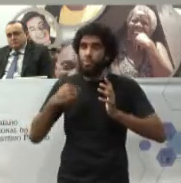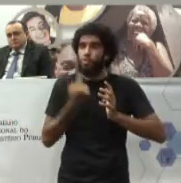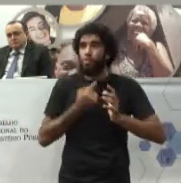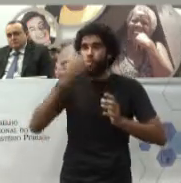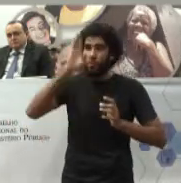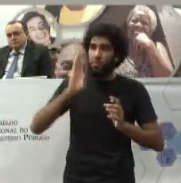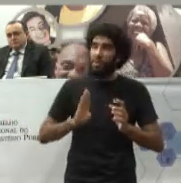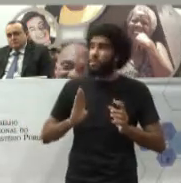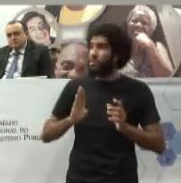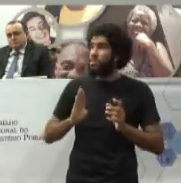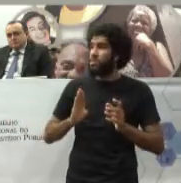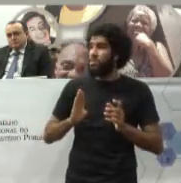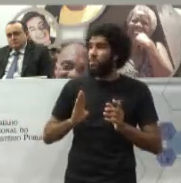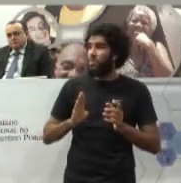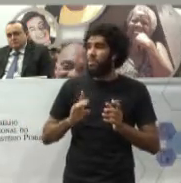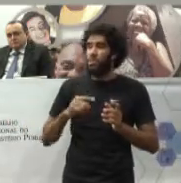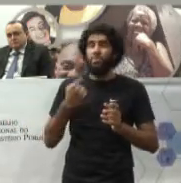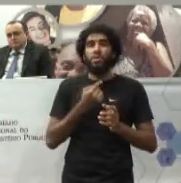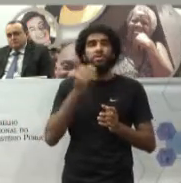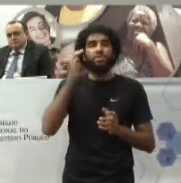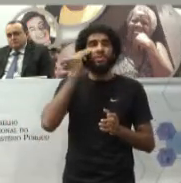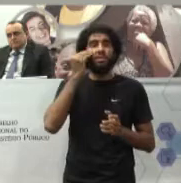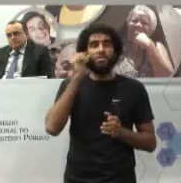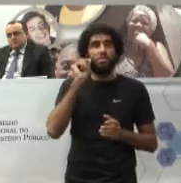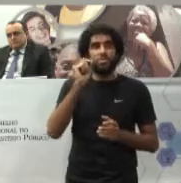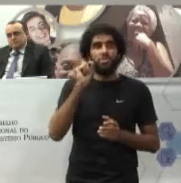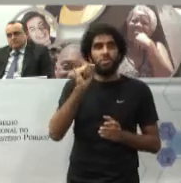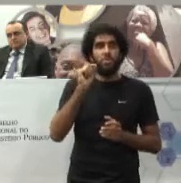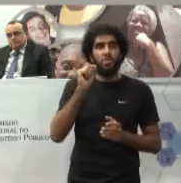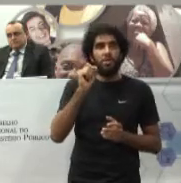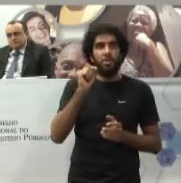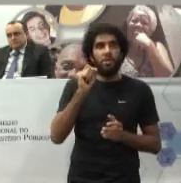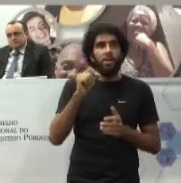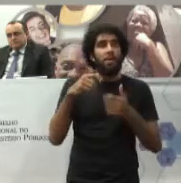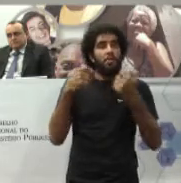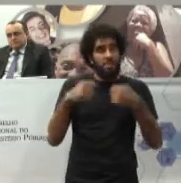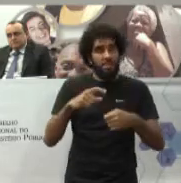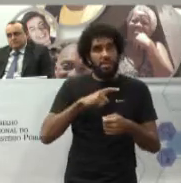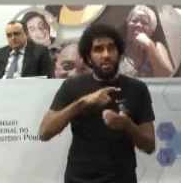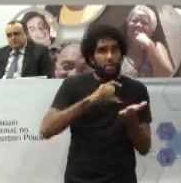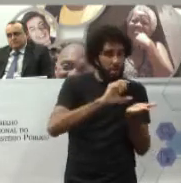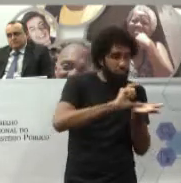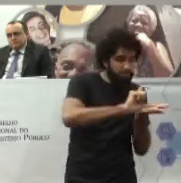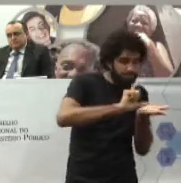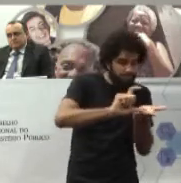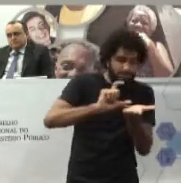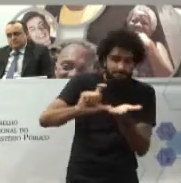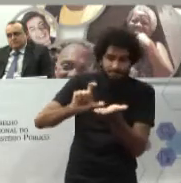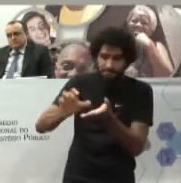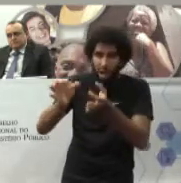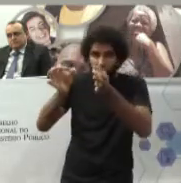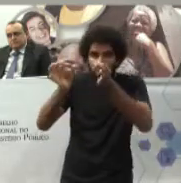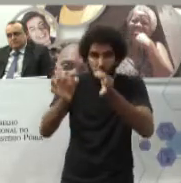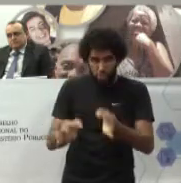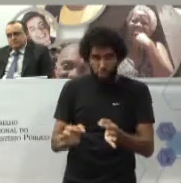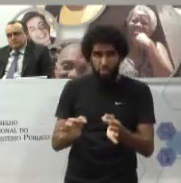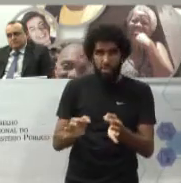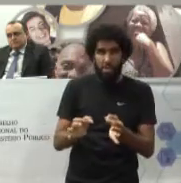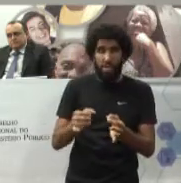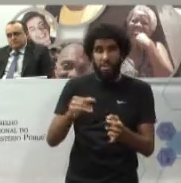agenda da saúde nós entendemos reúne condições de fazer a mais justa distribuição a partir do momento que nós conseguimos